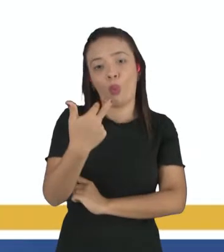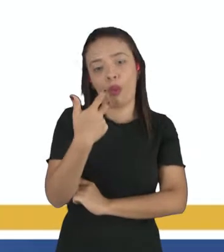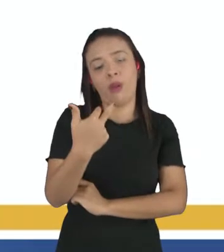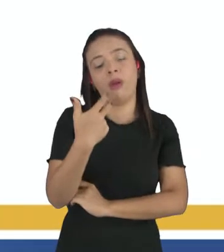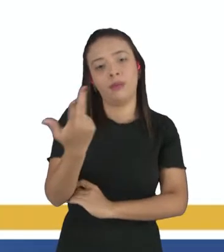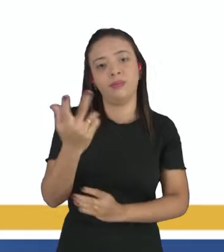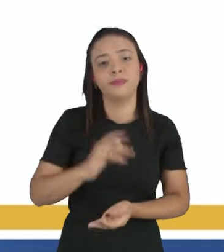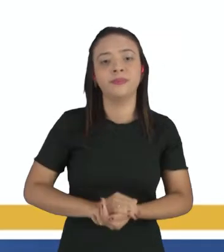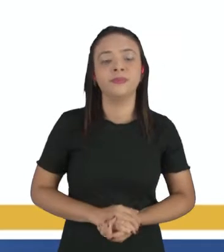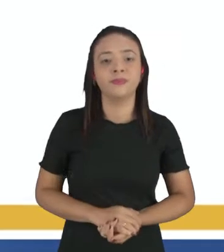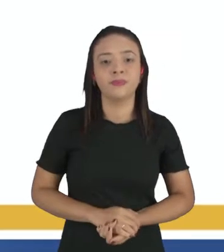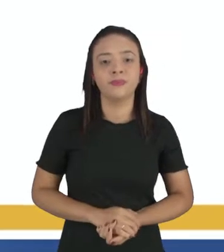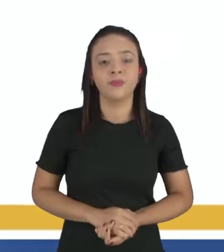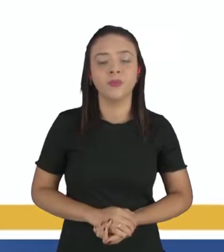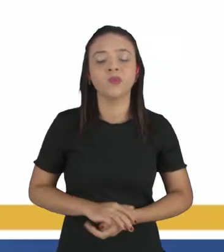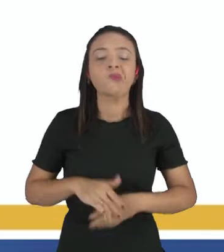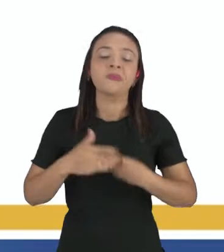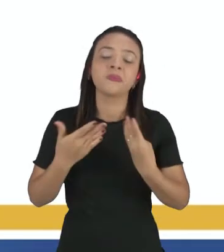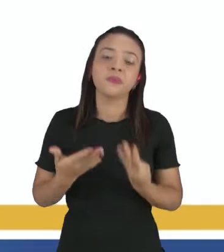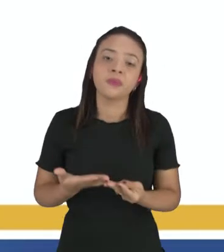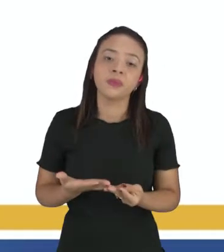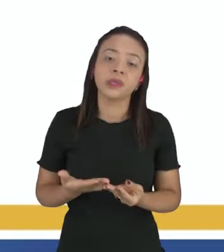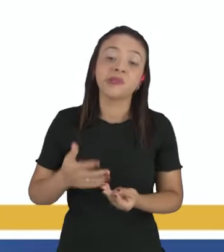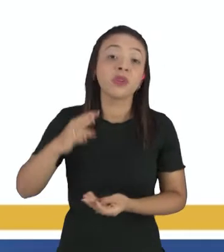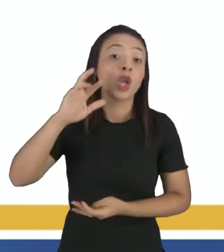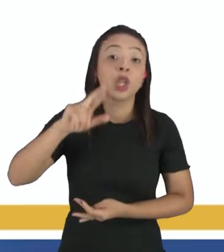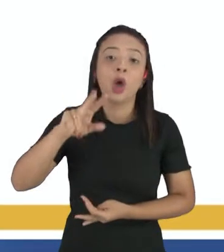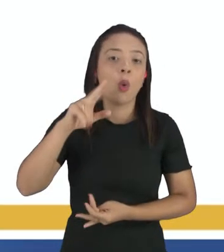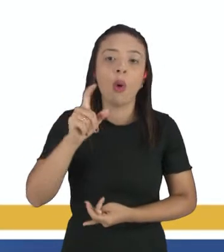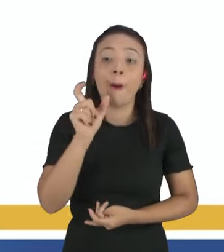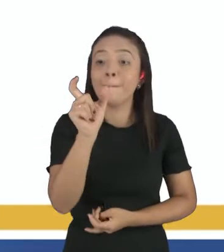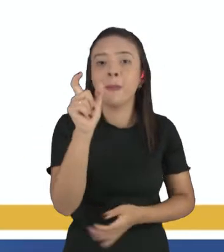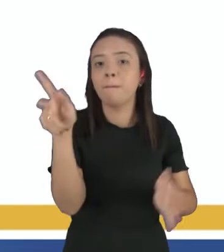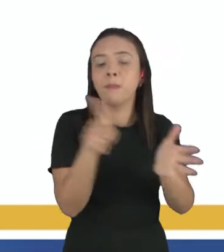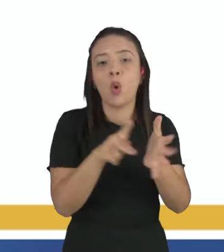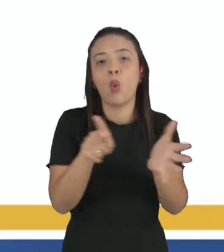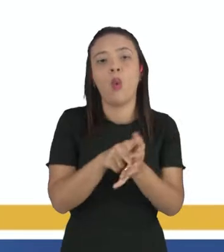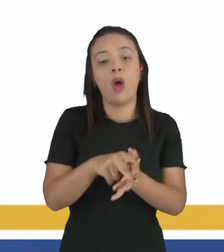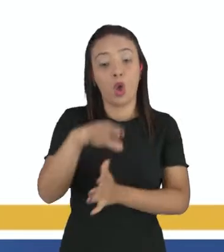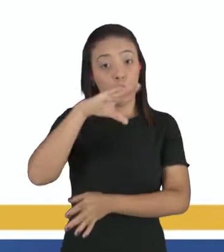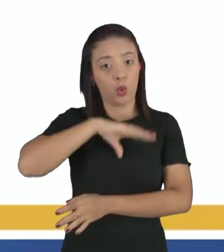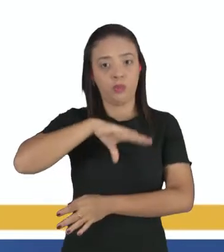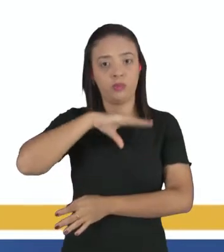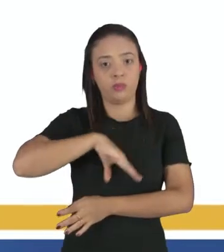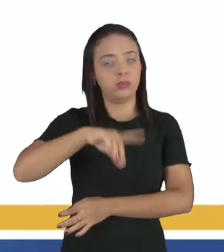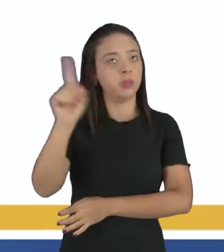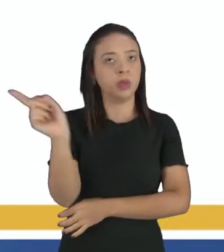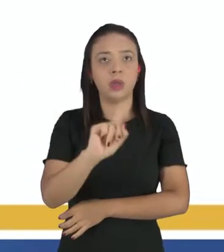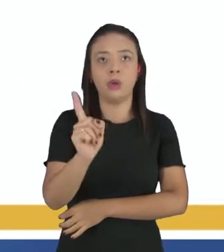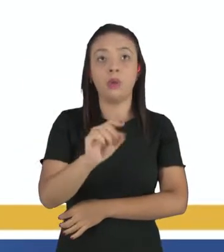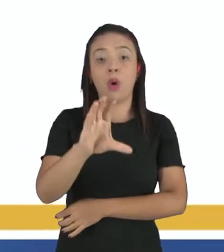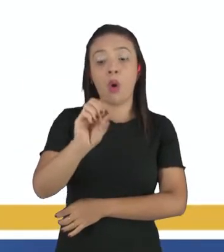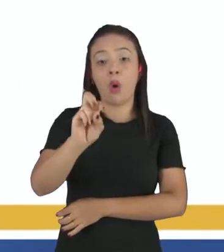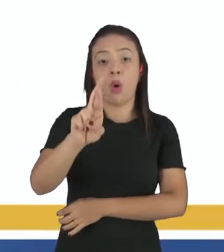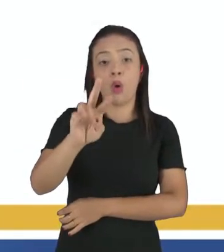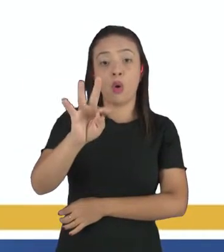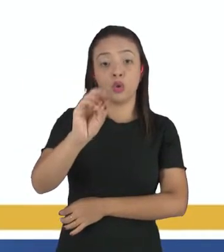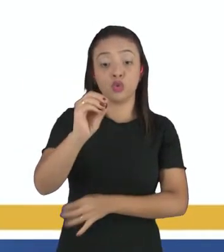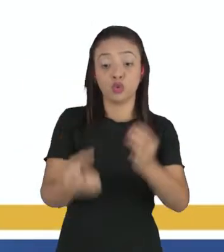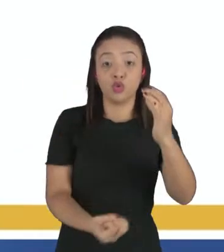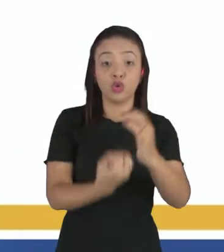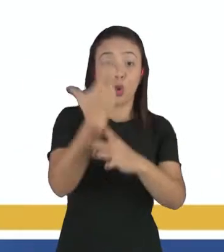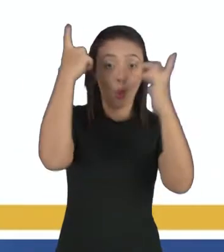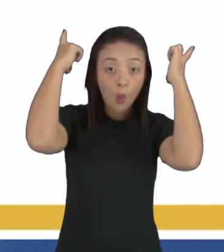tá? Então, ela não é uma palavra da língua portuguesa. Orto vem do